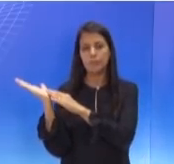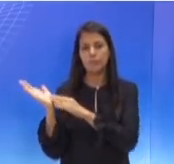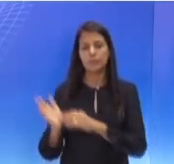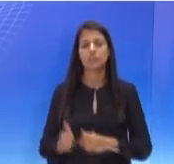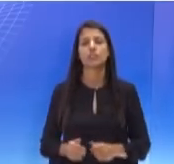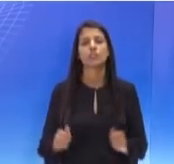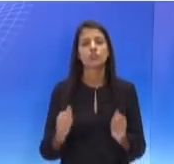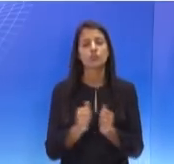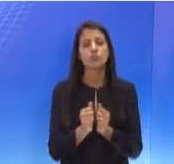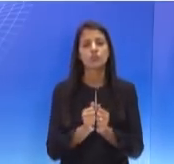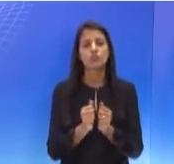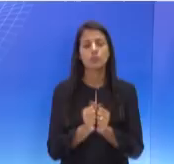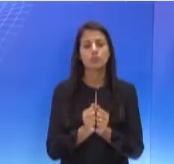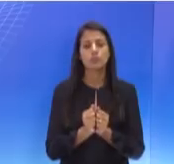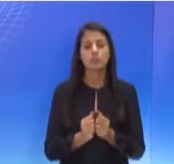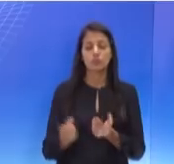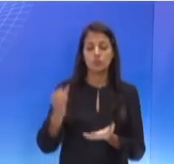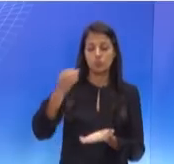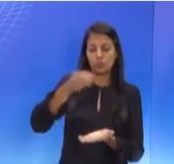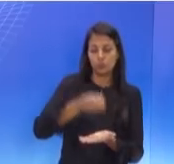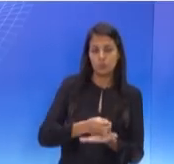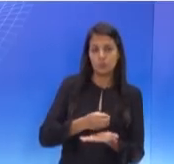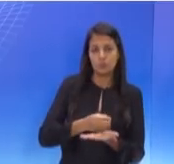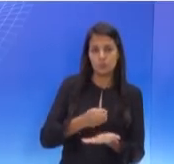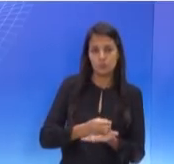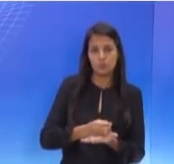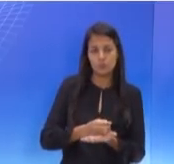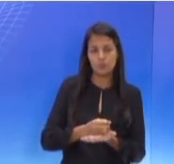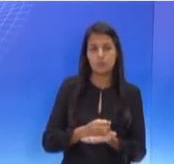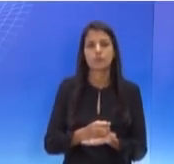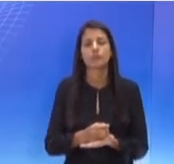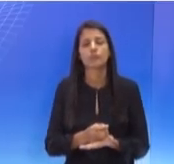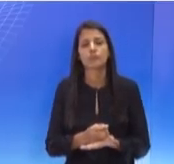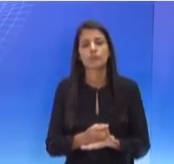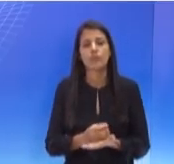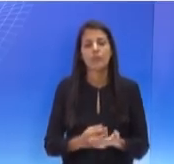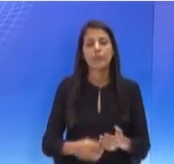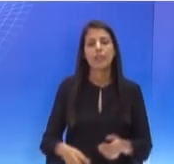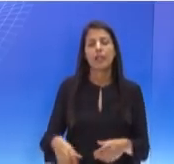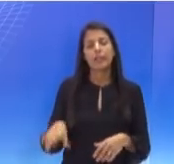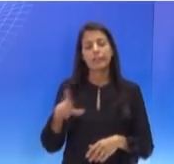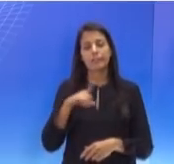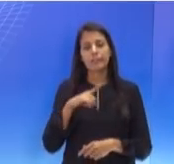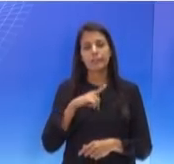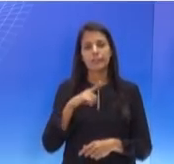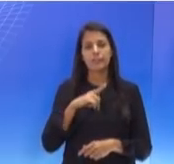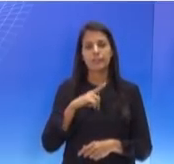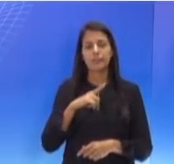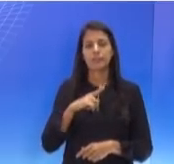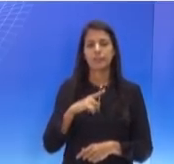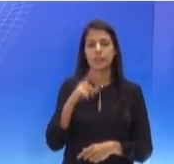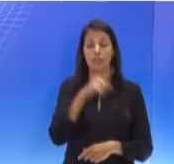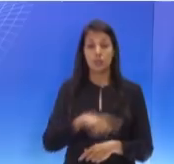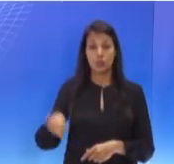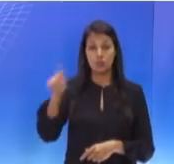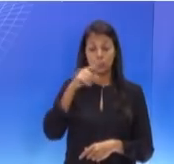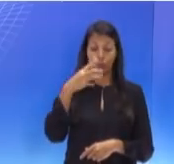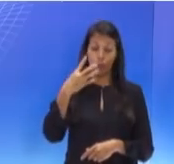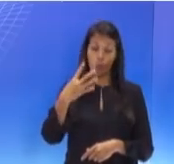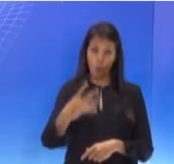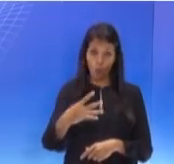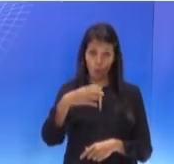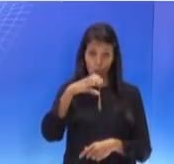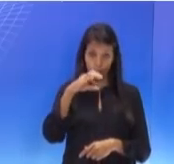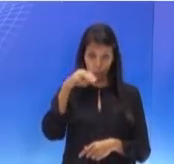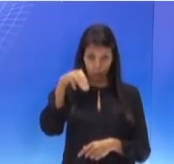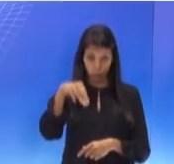base e a borda superior das taças são círculos de raio 4 cm e 5 cm, respectivamente.